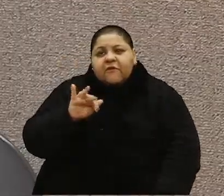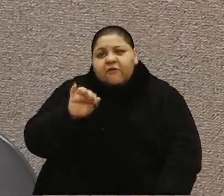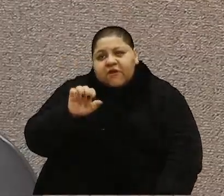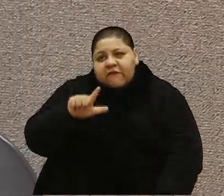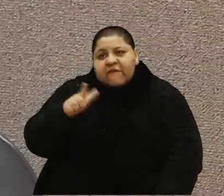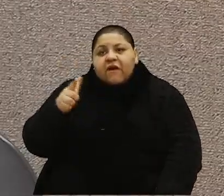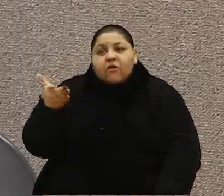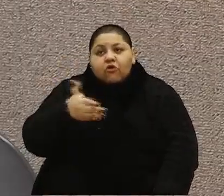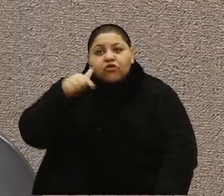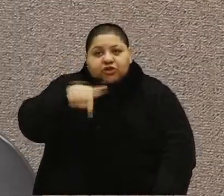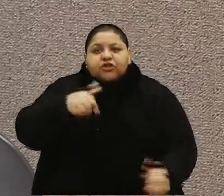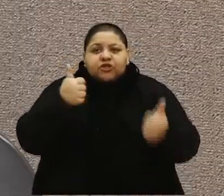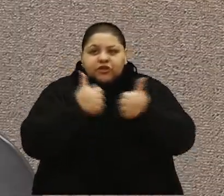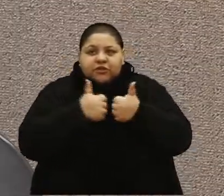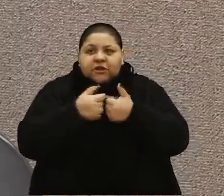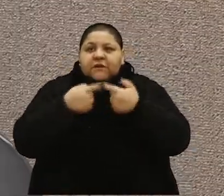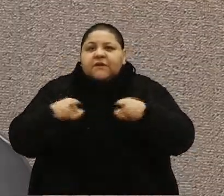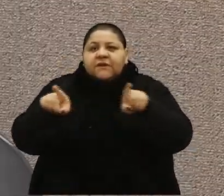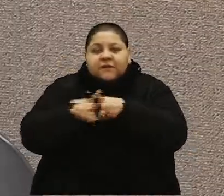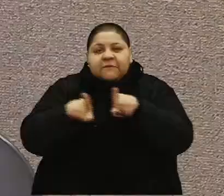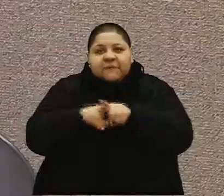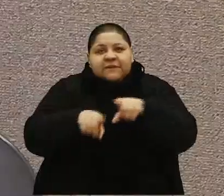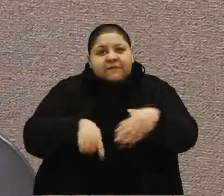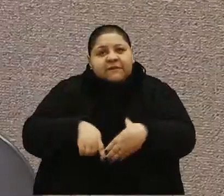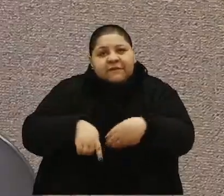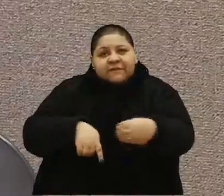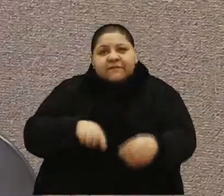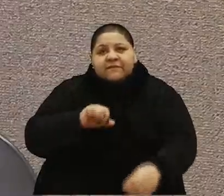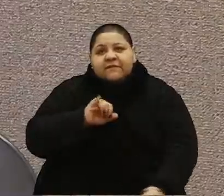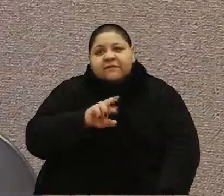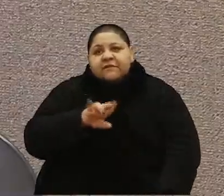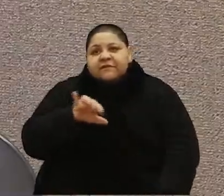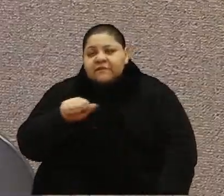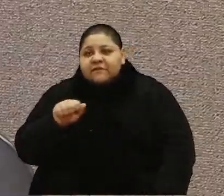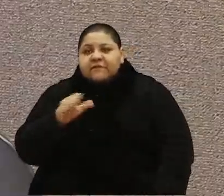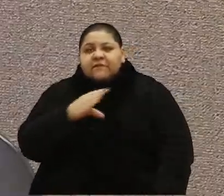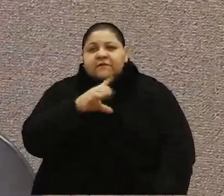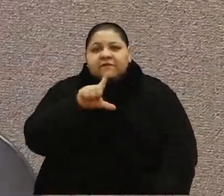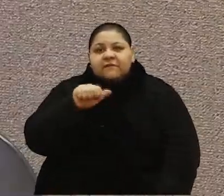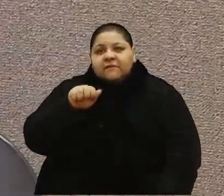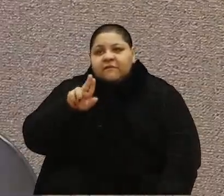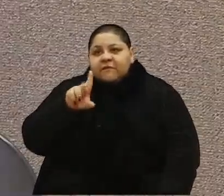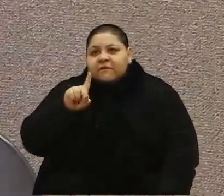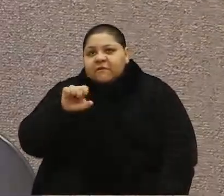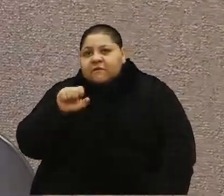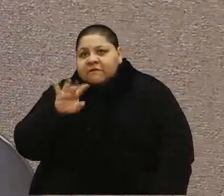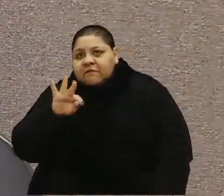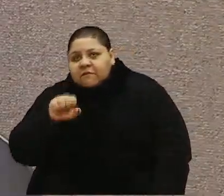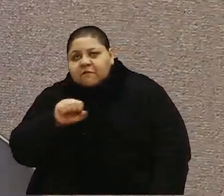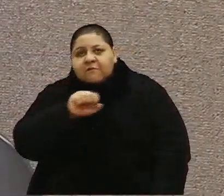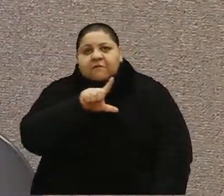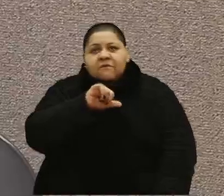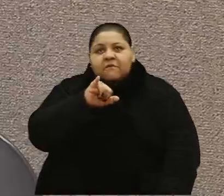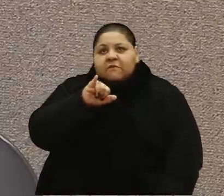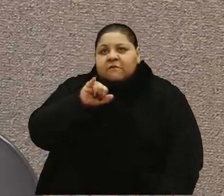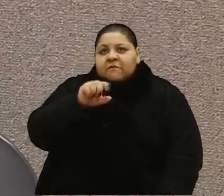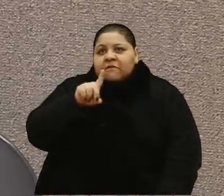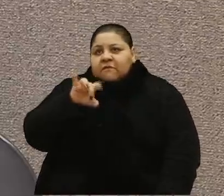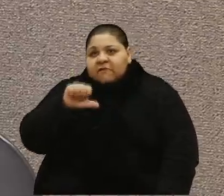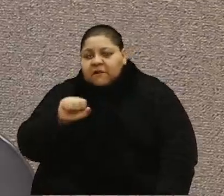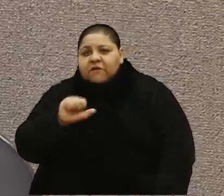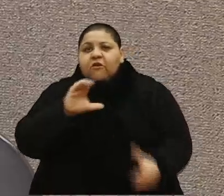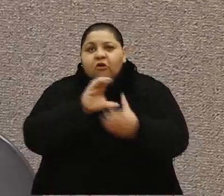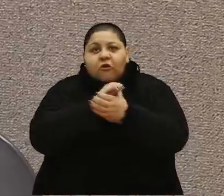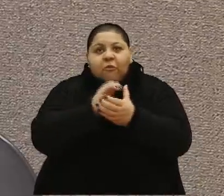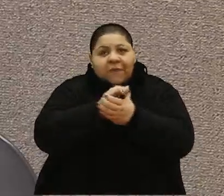aqui conosco hoje, mas também às filhas, a Íria, a Claudete, a Lídia, a Salete, ao marido da Íria, o Luiz Carlos. Muito